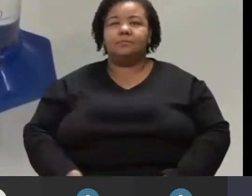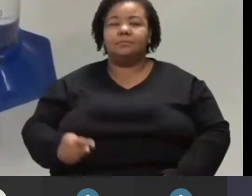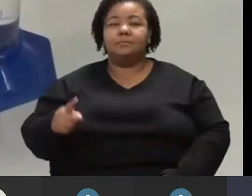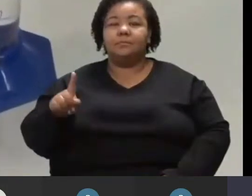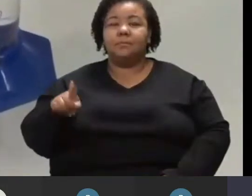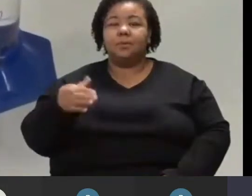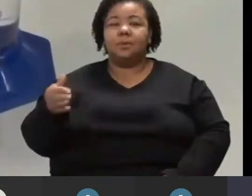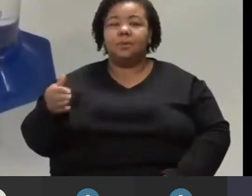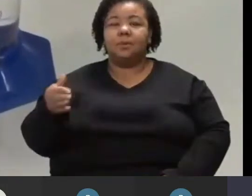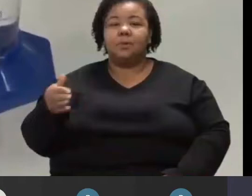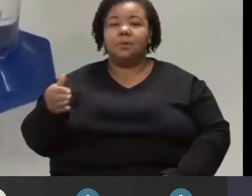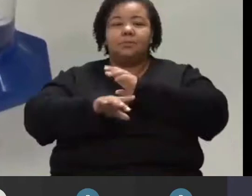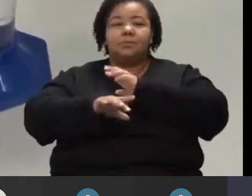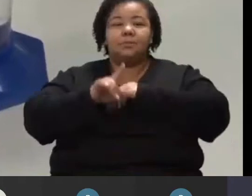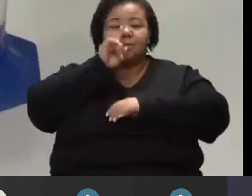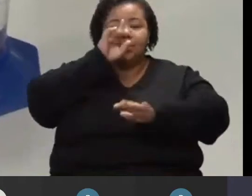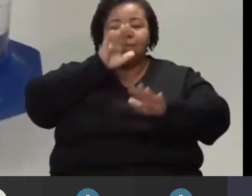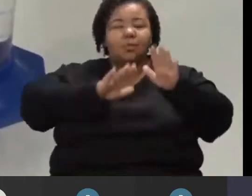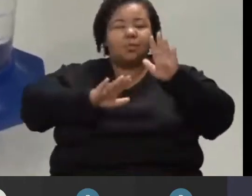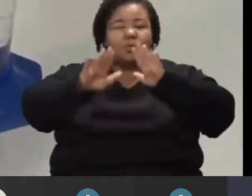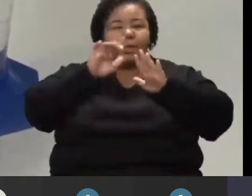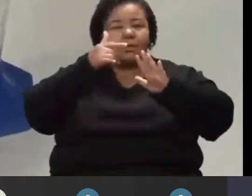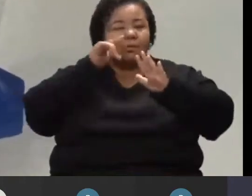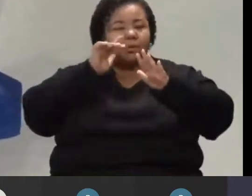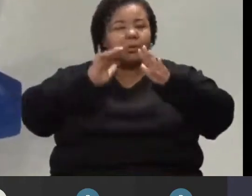tem que tomar cuidado para não ultrapassar o volume.